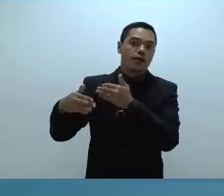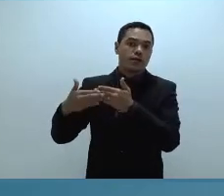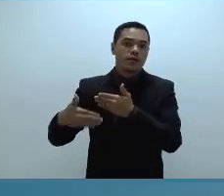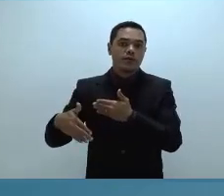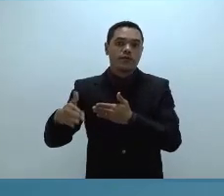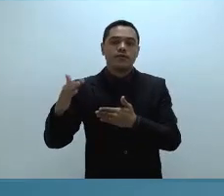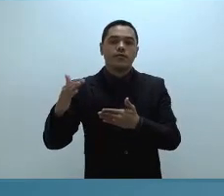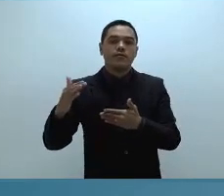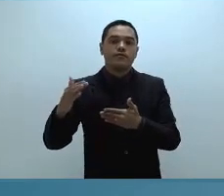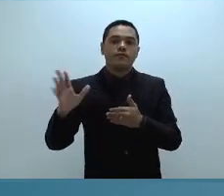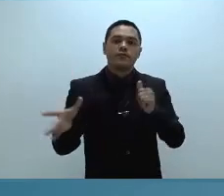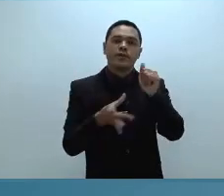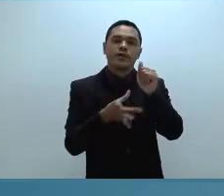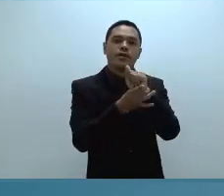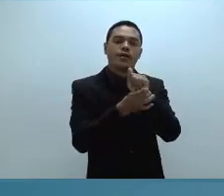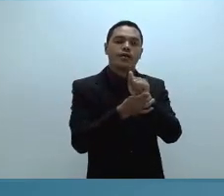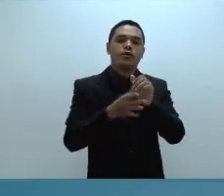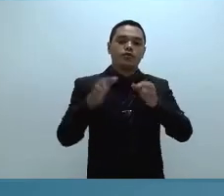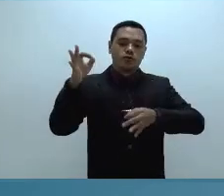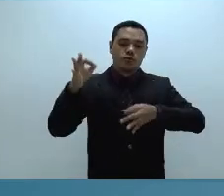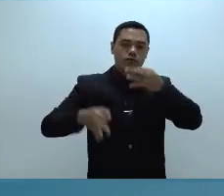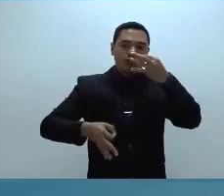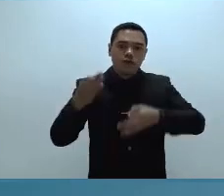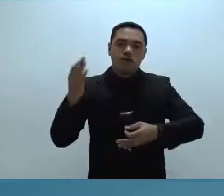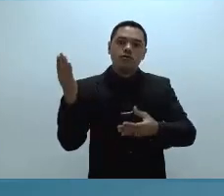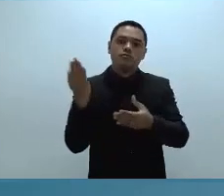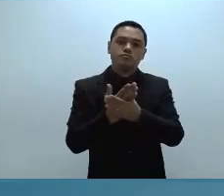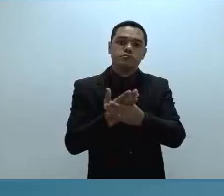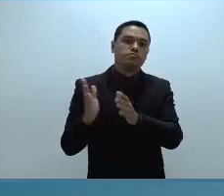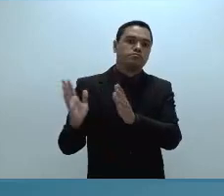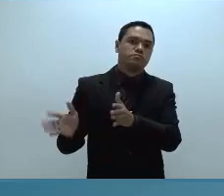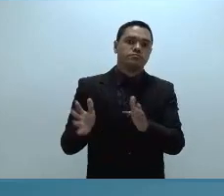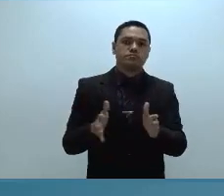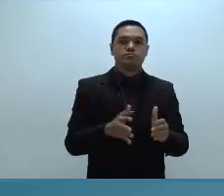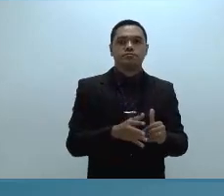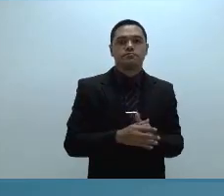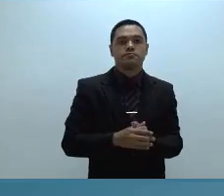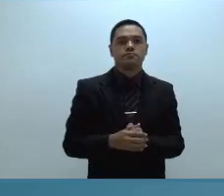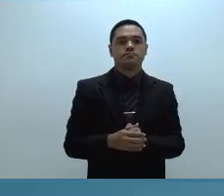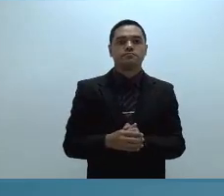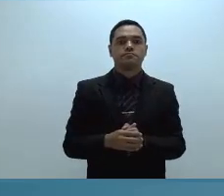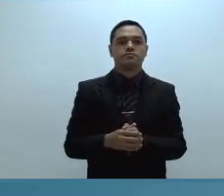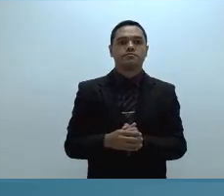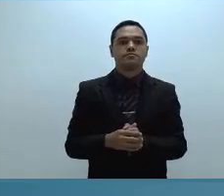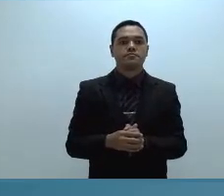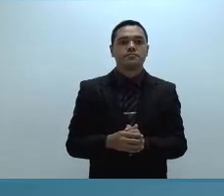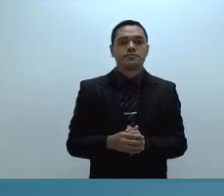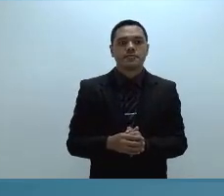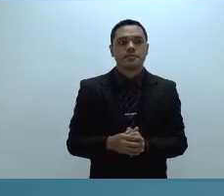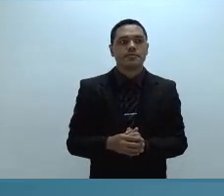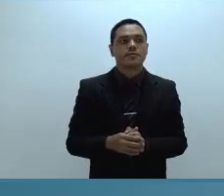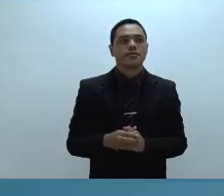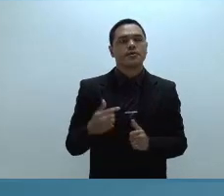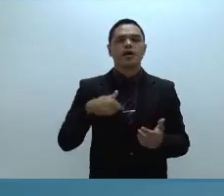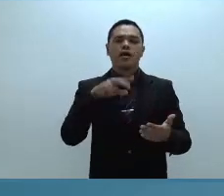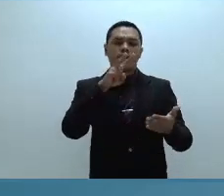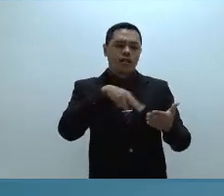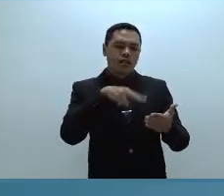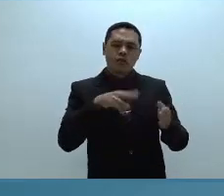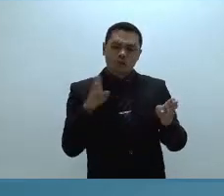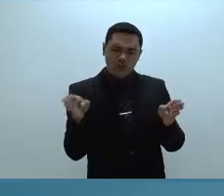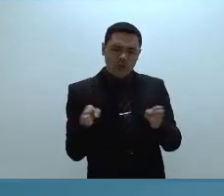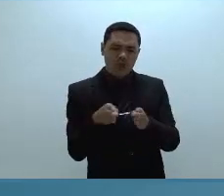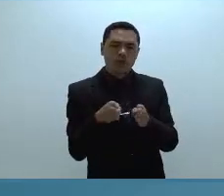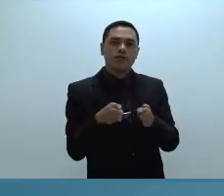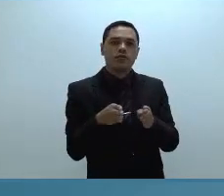segurança já havia transitado em julgado, né? E eu lembro a parte Eu lendo uma parte do